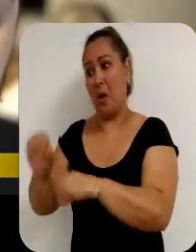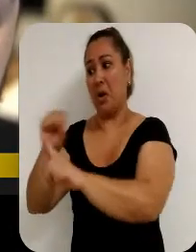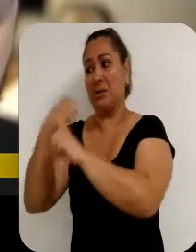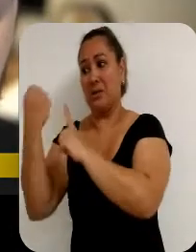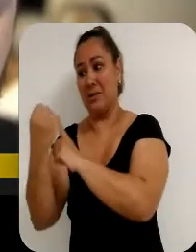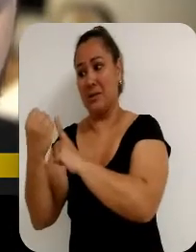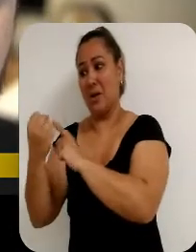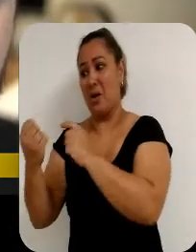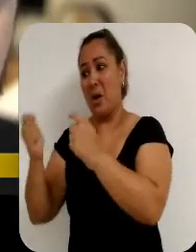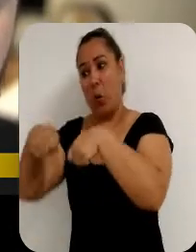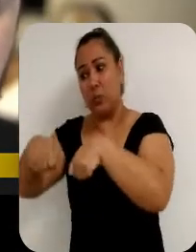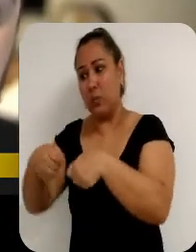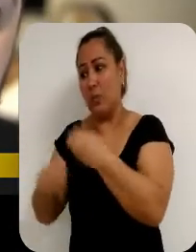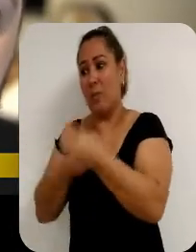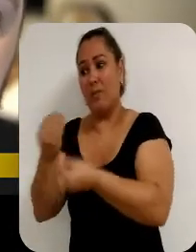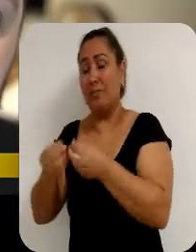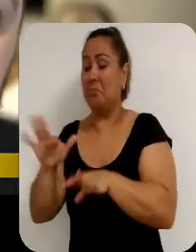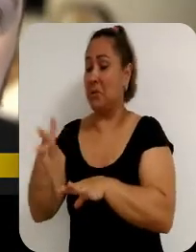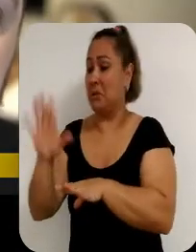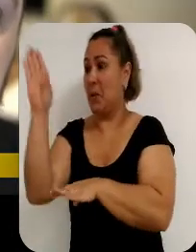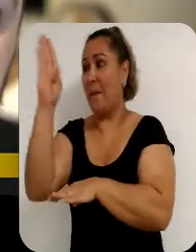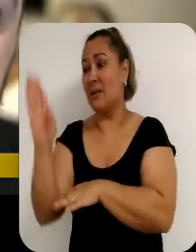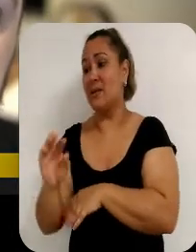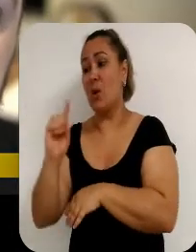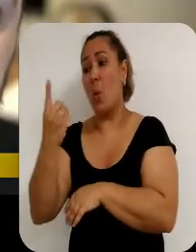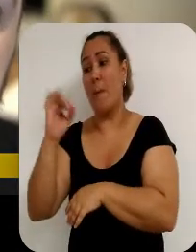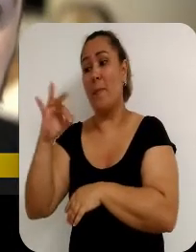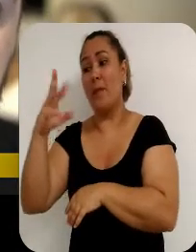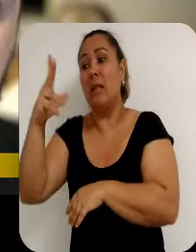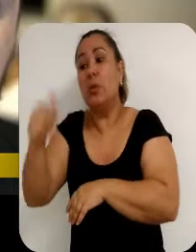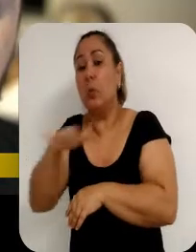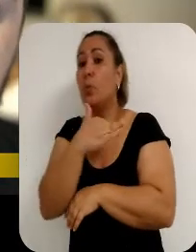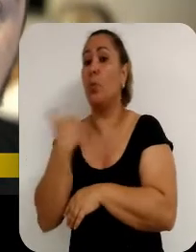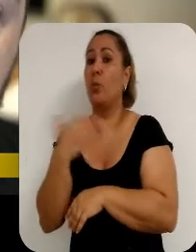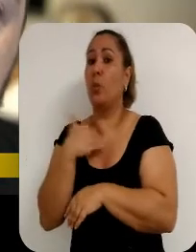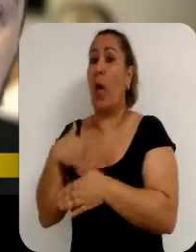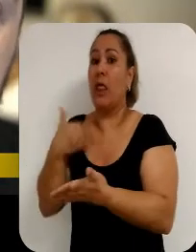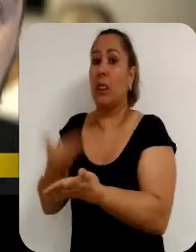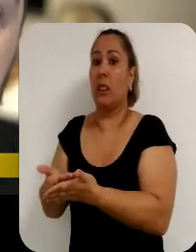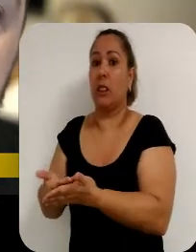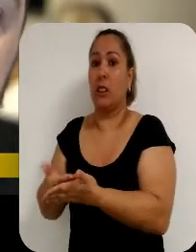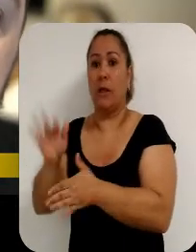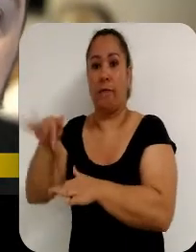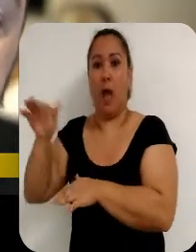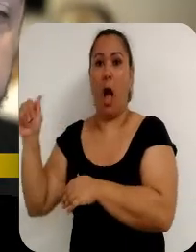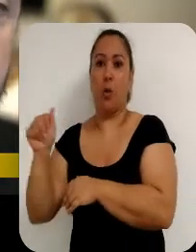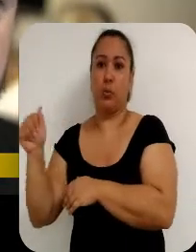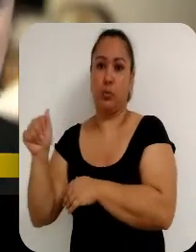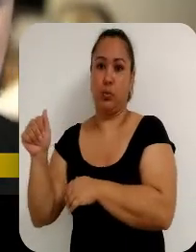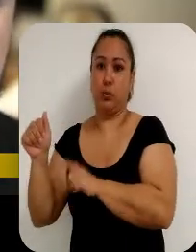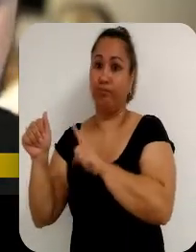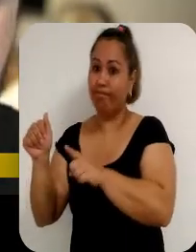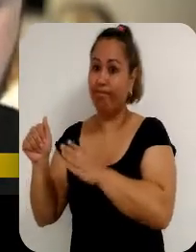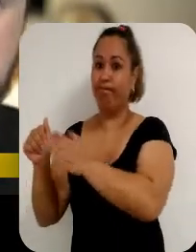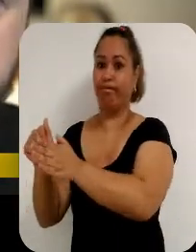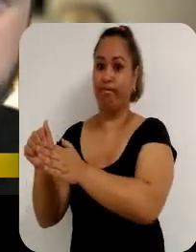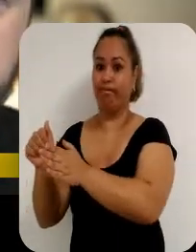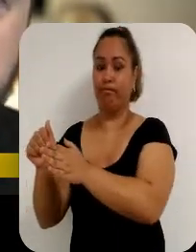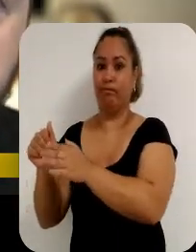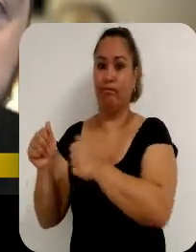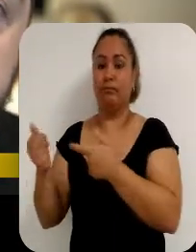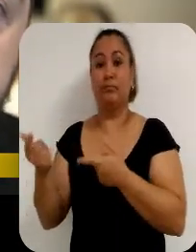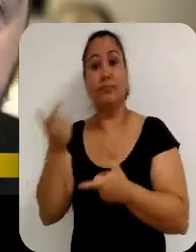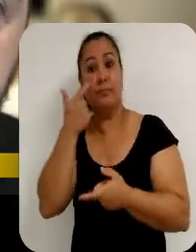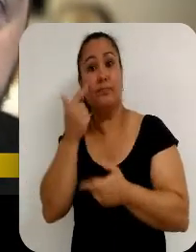de mortos até o fim de agosto. Então esse é o cenário que a gente tem pela frente. Se a